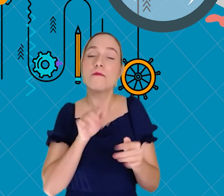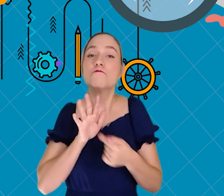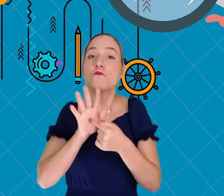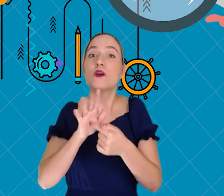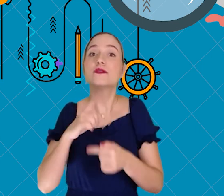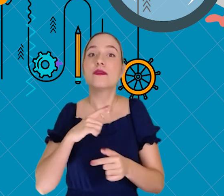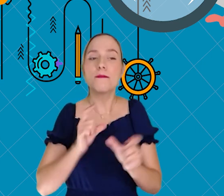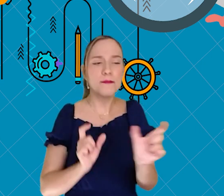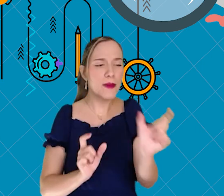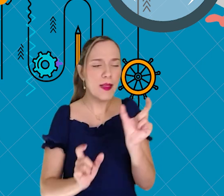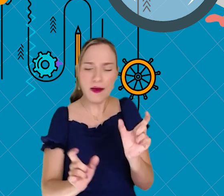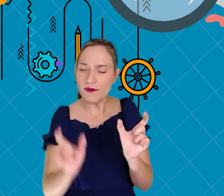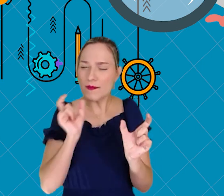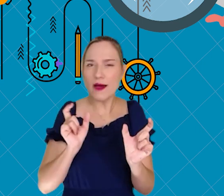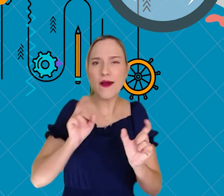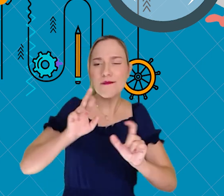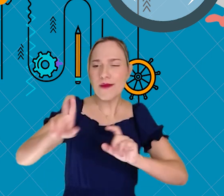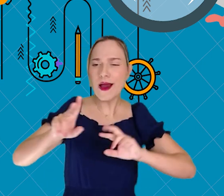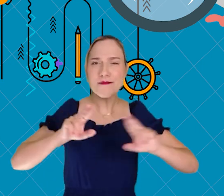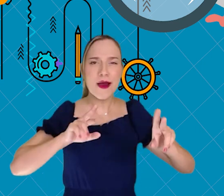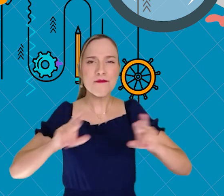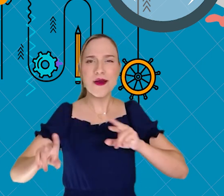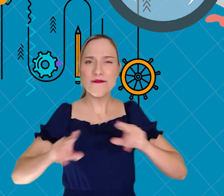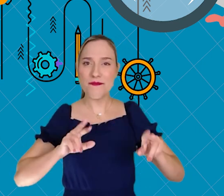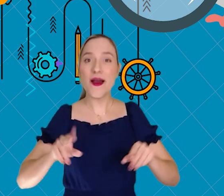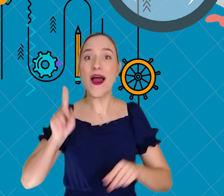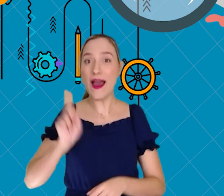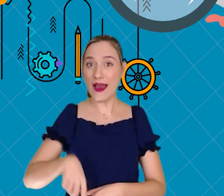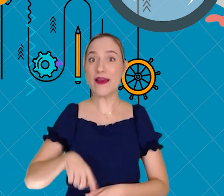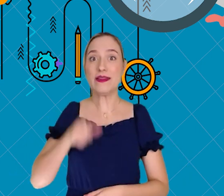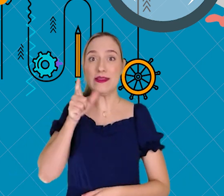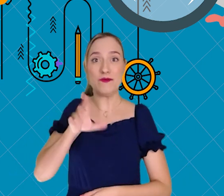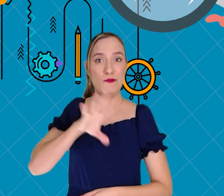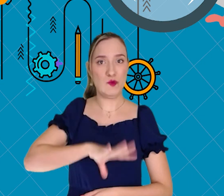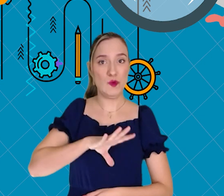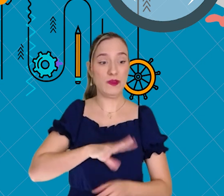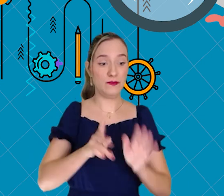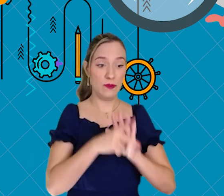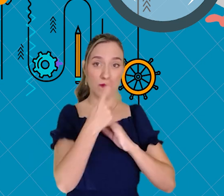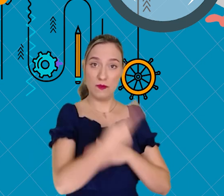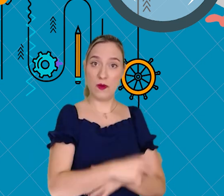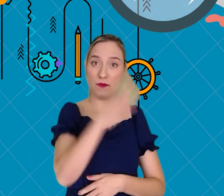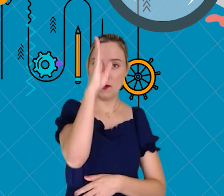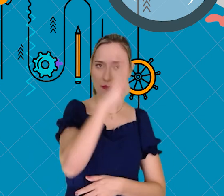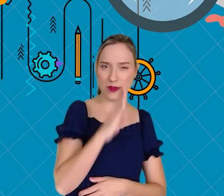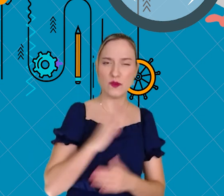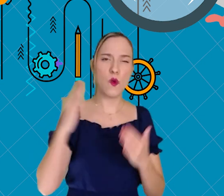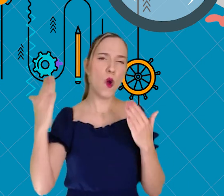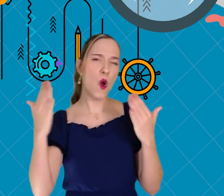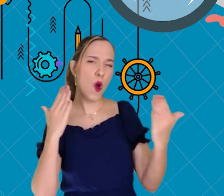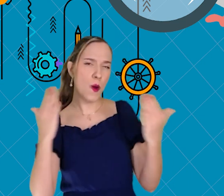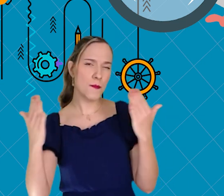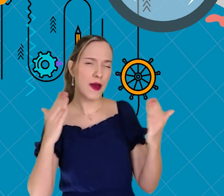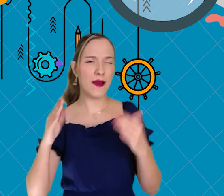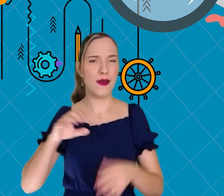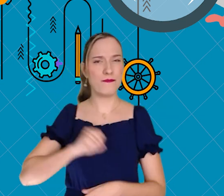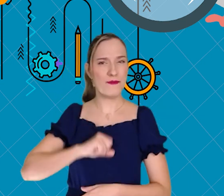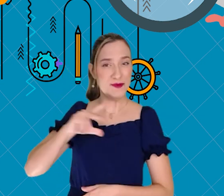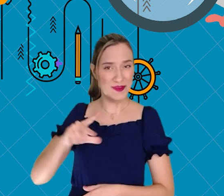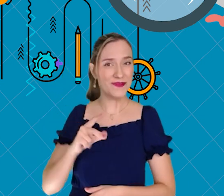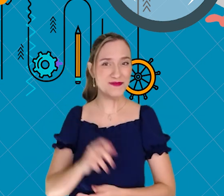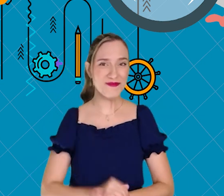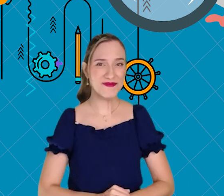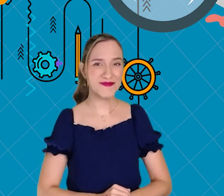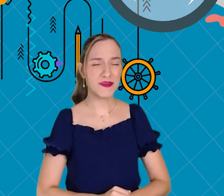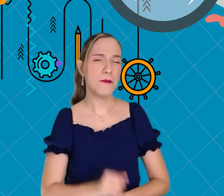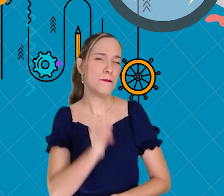as diferenças de significados de palavras entre a língua portuguesa falada aqui no Brasil e a falada em